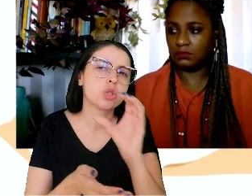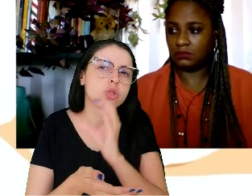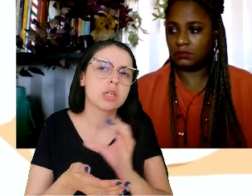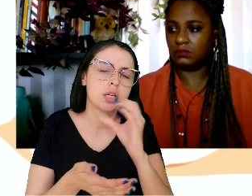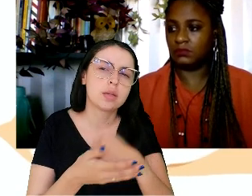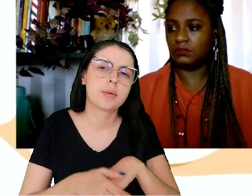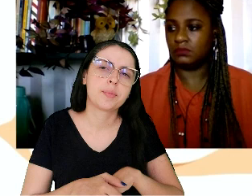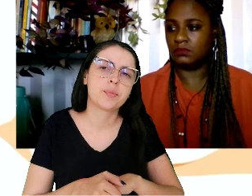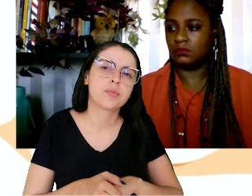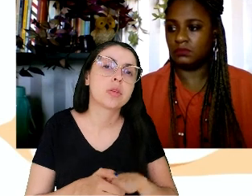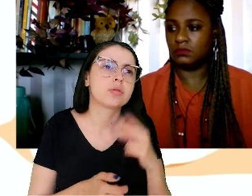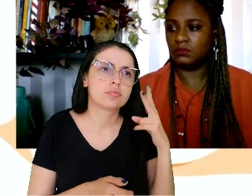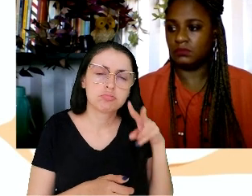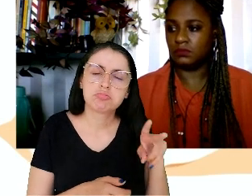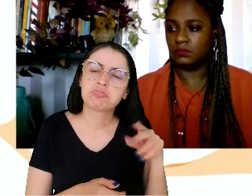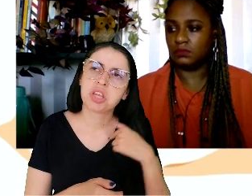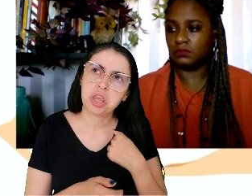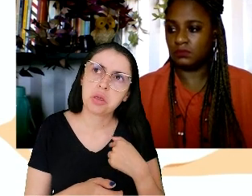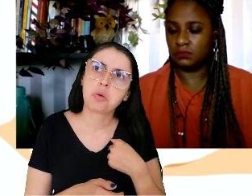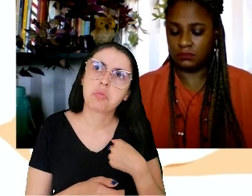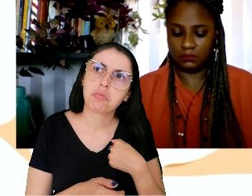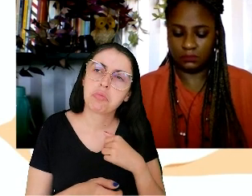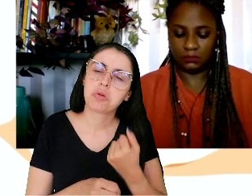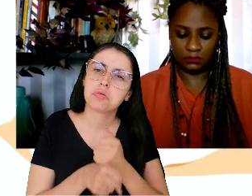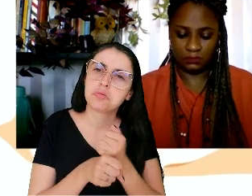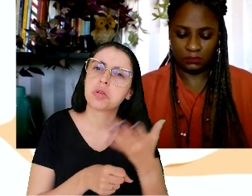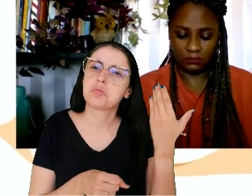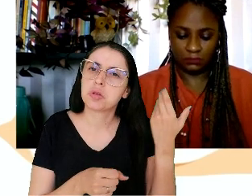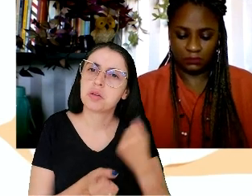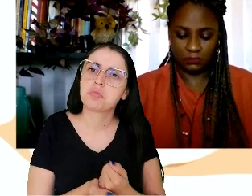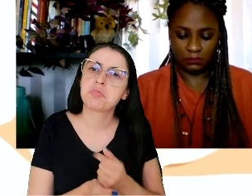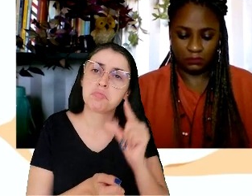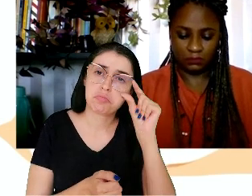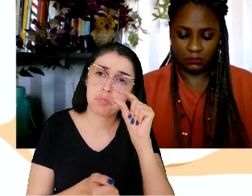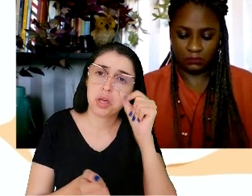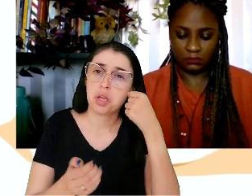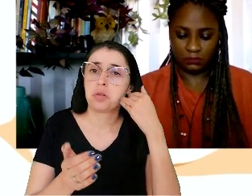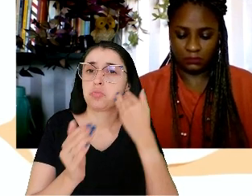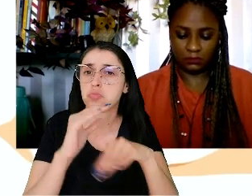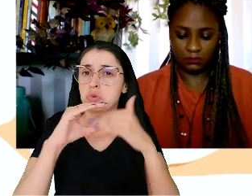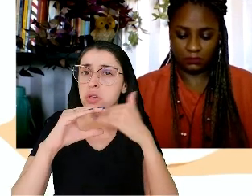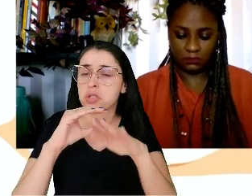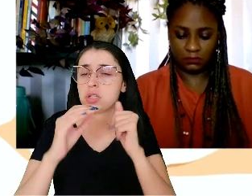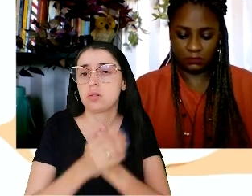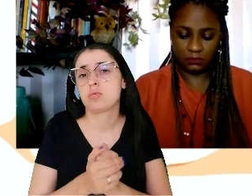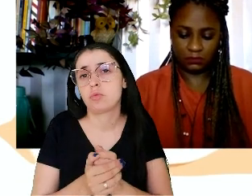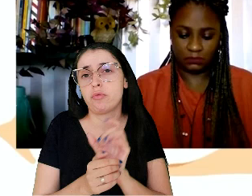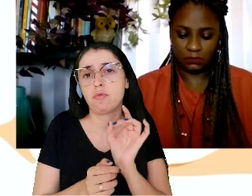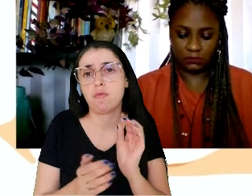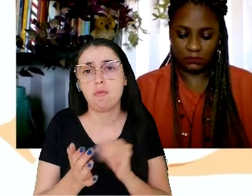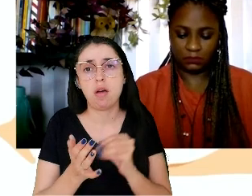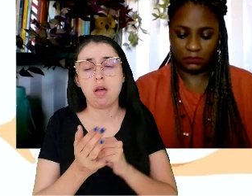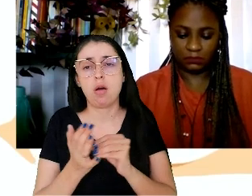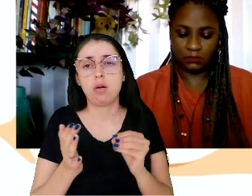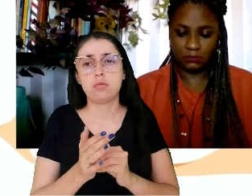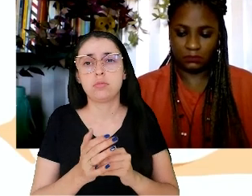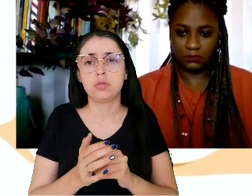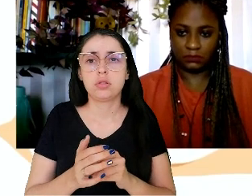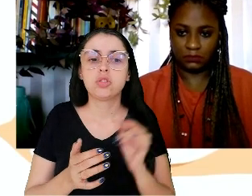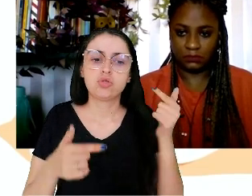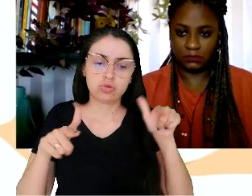pesquisadoras começaram a dizer, olha, eu esse ano que passou publiquei menos, Mas não foi por falta